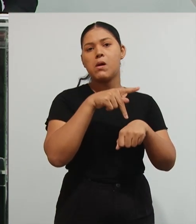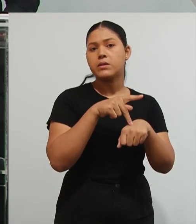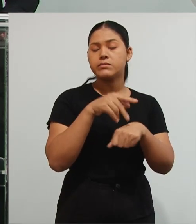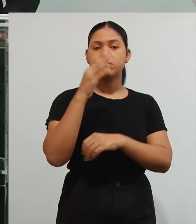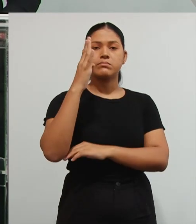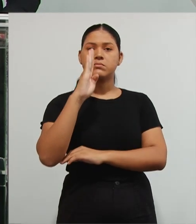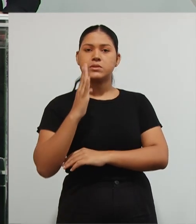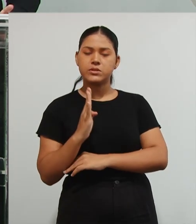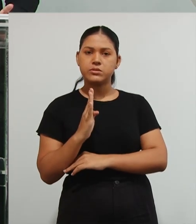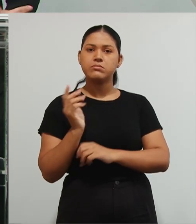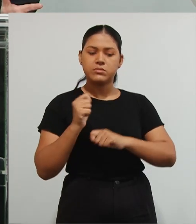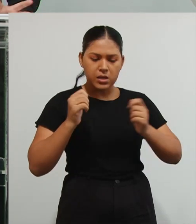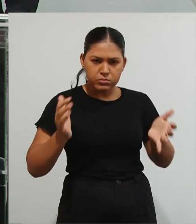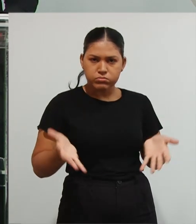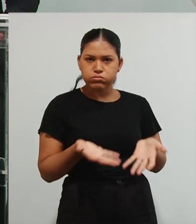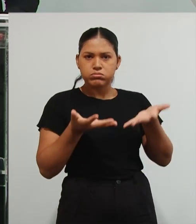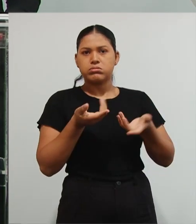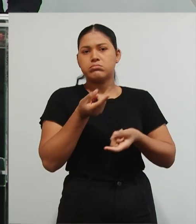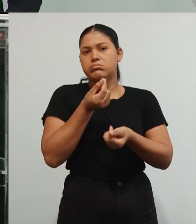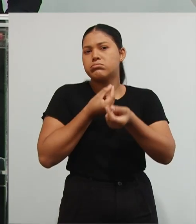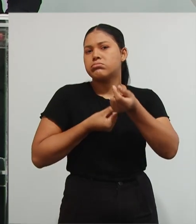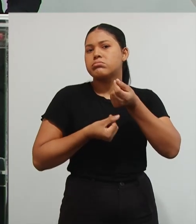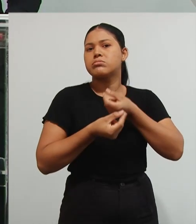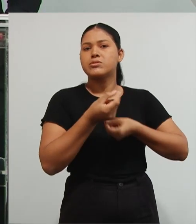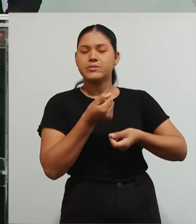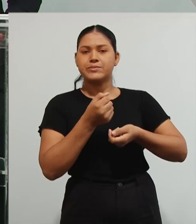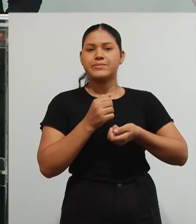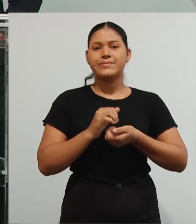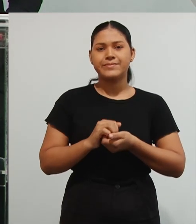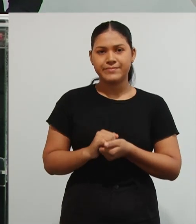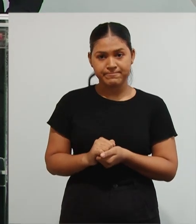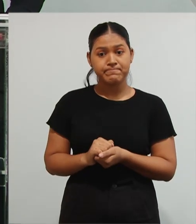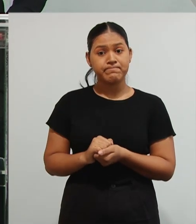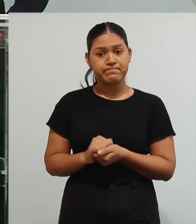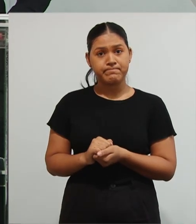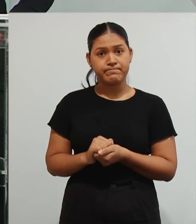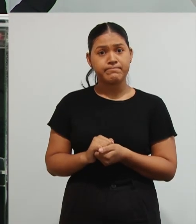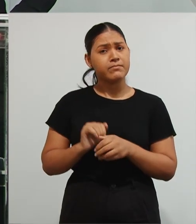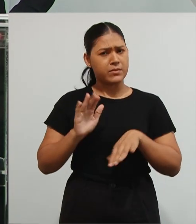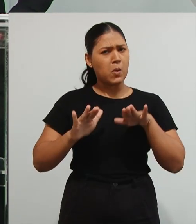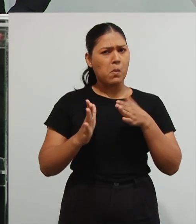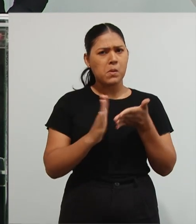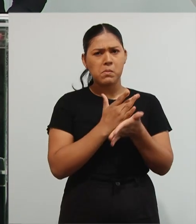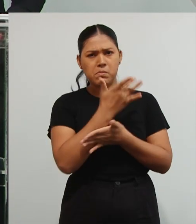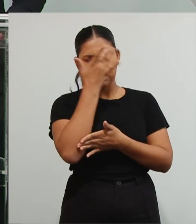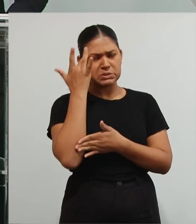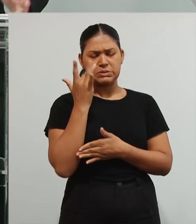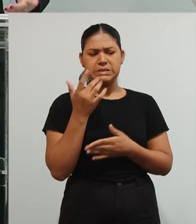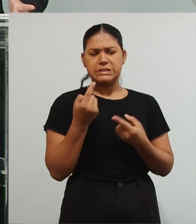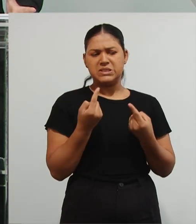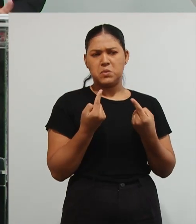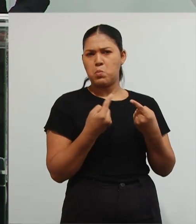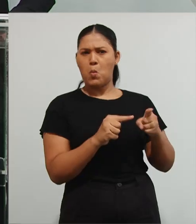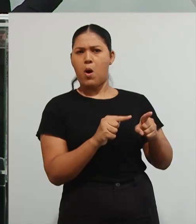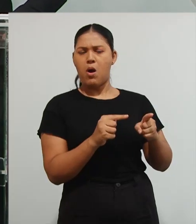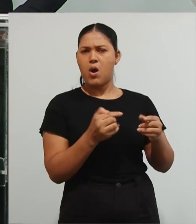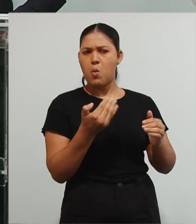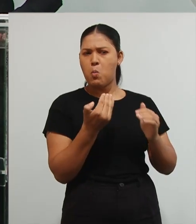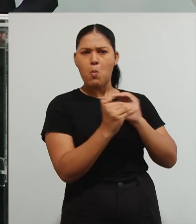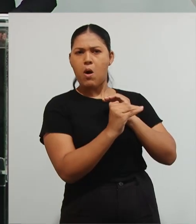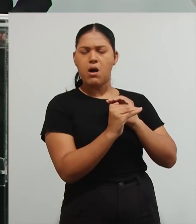tem pela industrialização. Quanto mais industrializado um produto, quanto mais etapas de industrialização até chegar ao produto